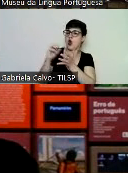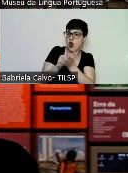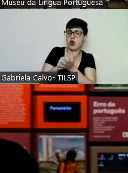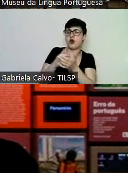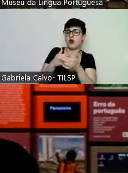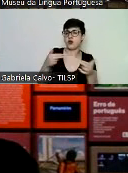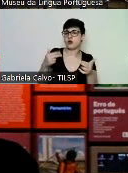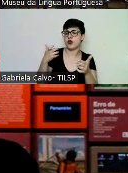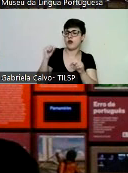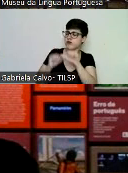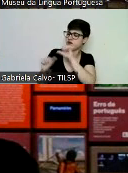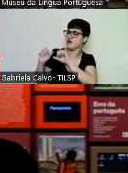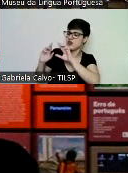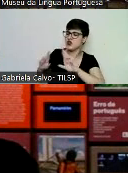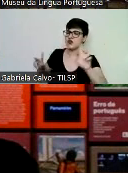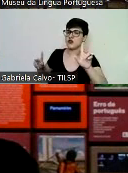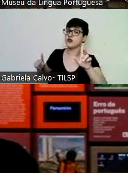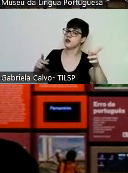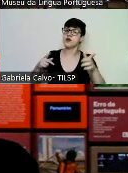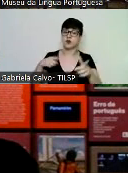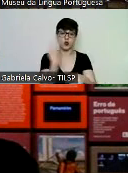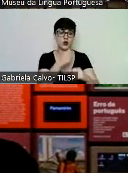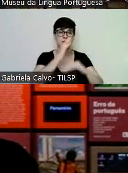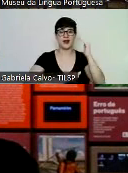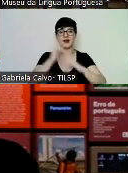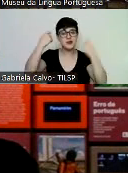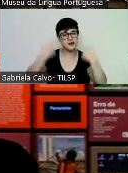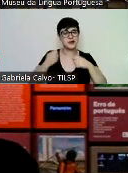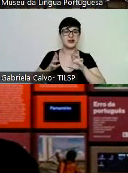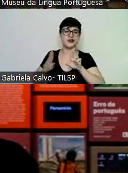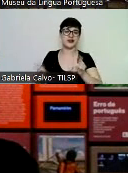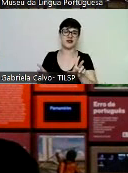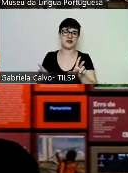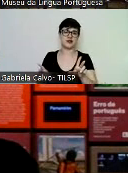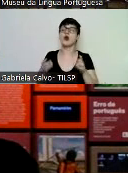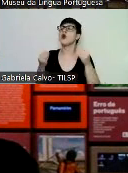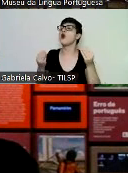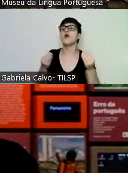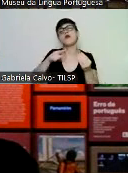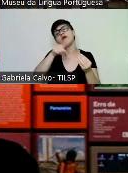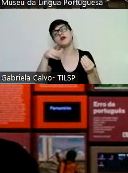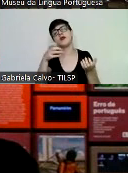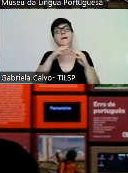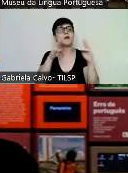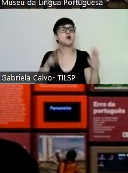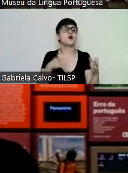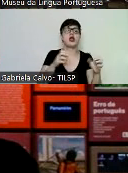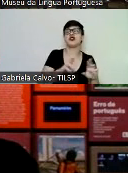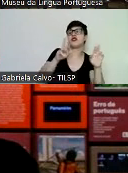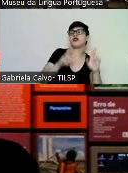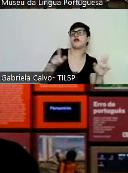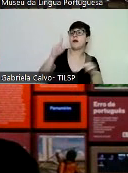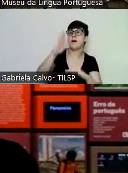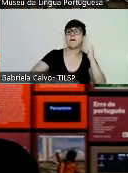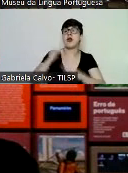garante Isso numa né como valor de gestão dentro da instituição e diversidade E aí